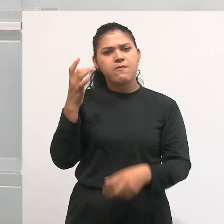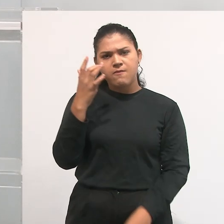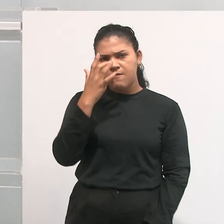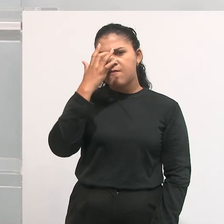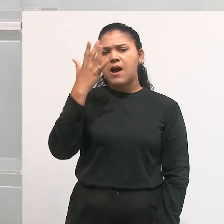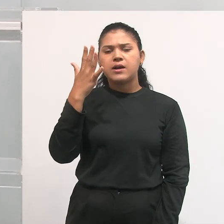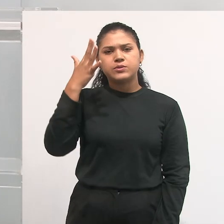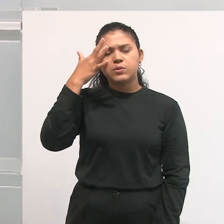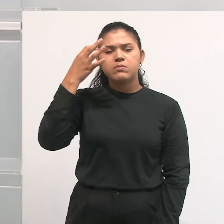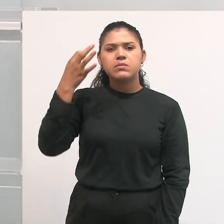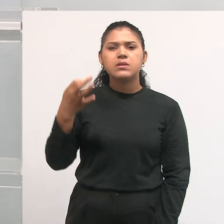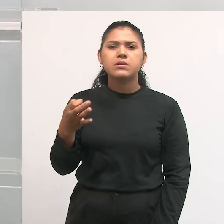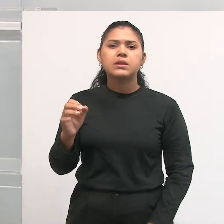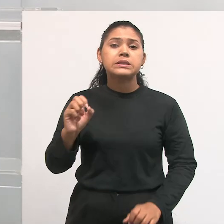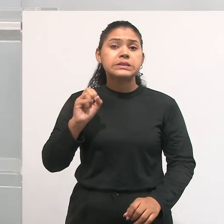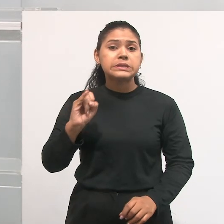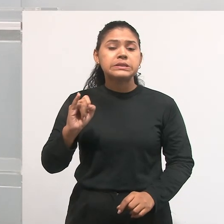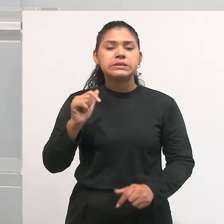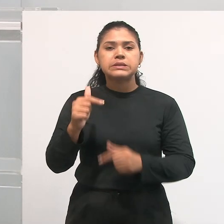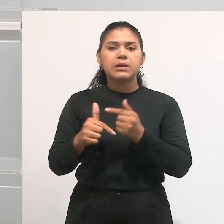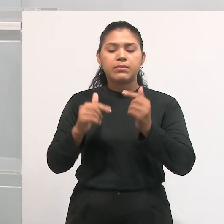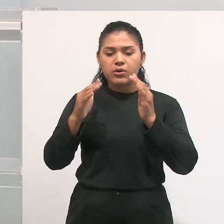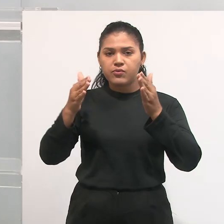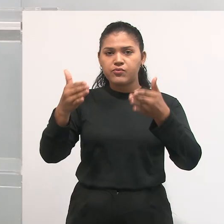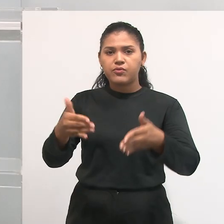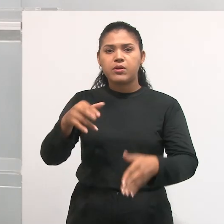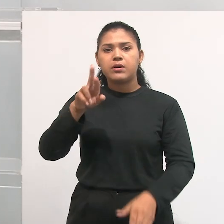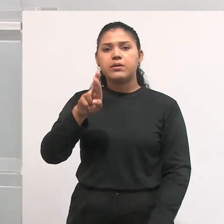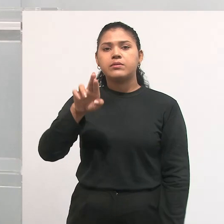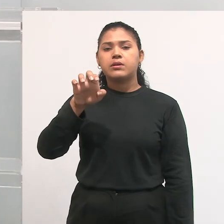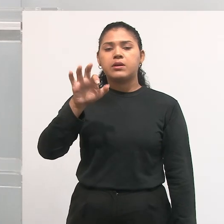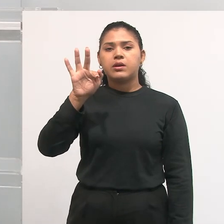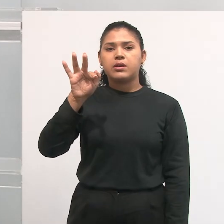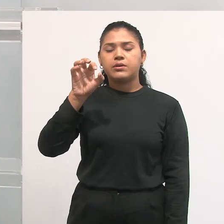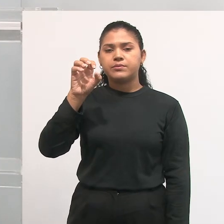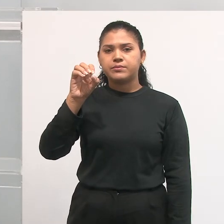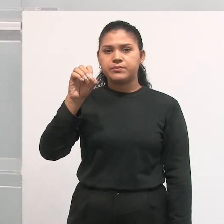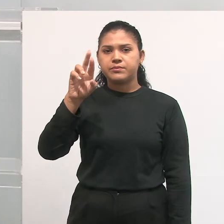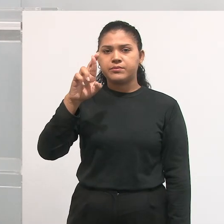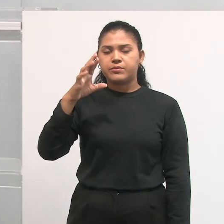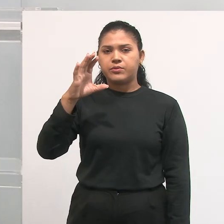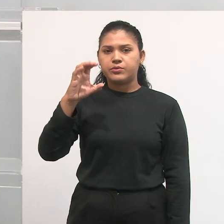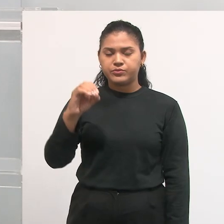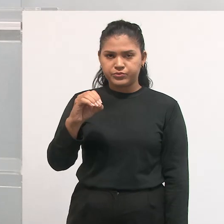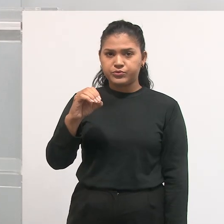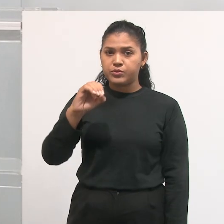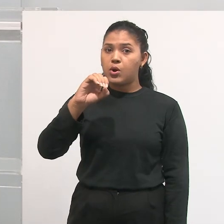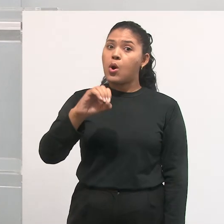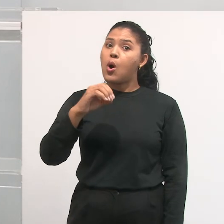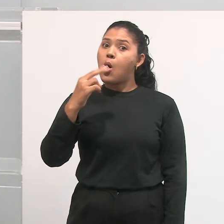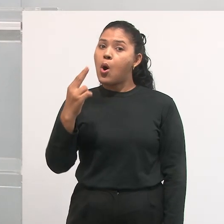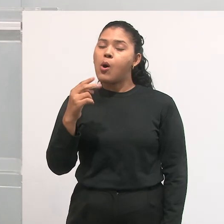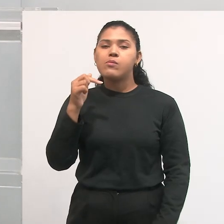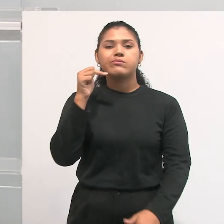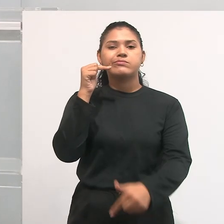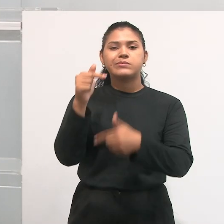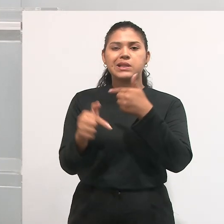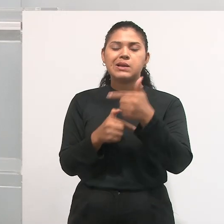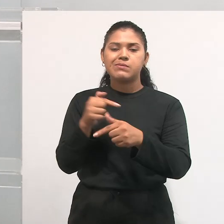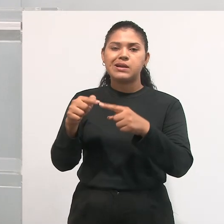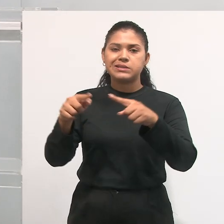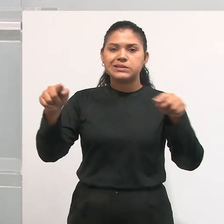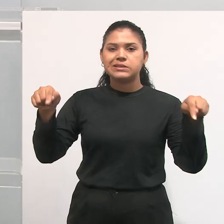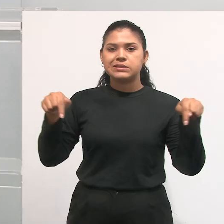você trabalha com o reforço ou quando você trabalha nas salas de atendimento educacional